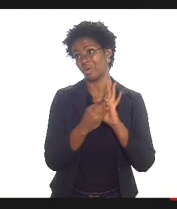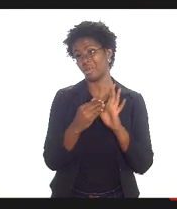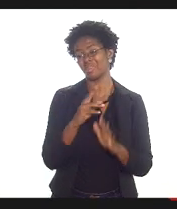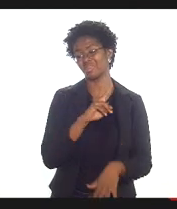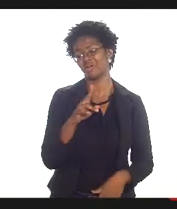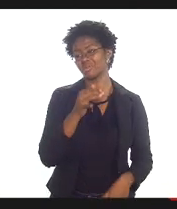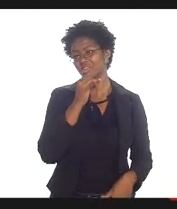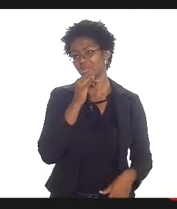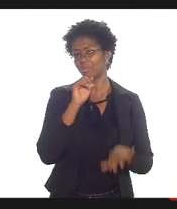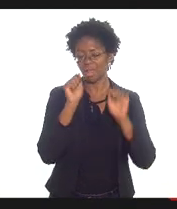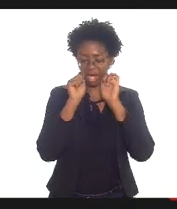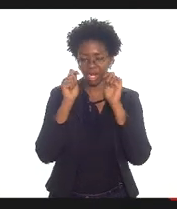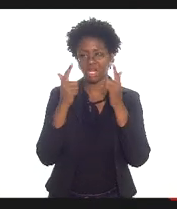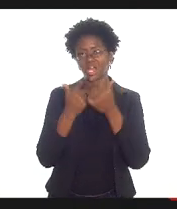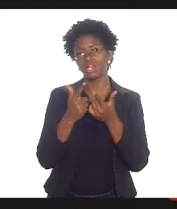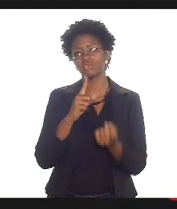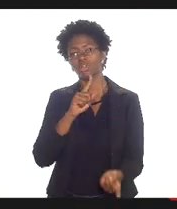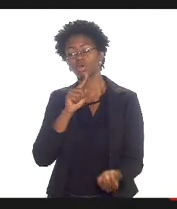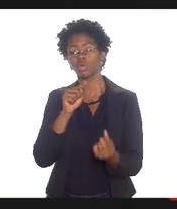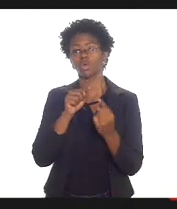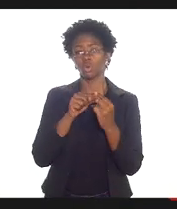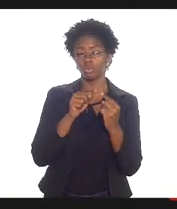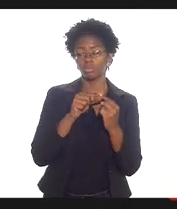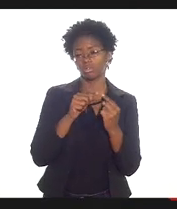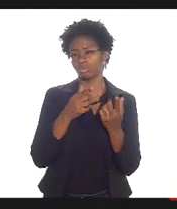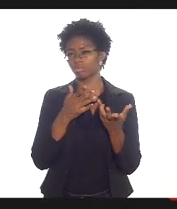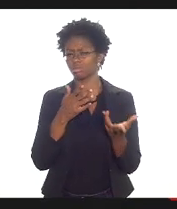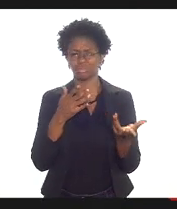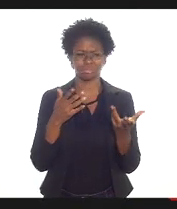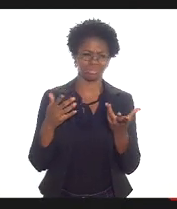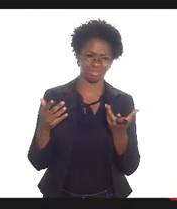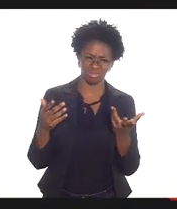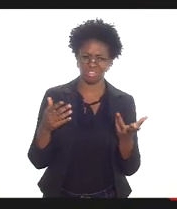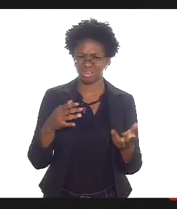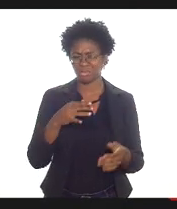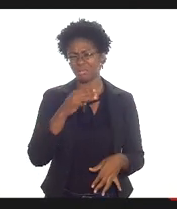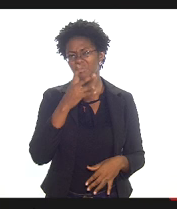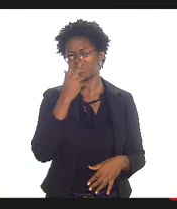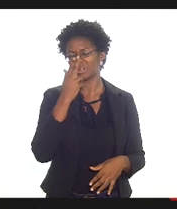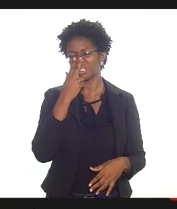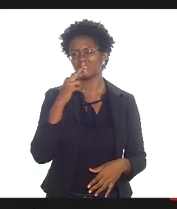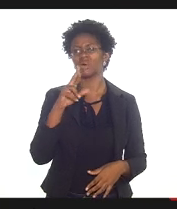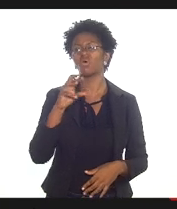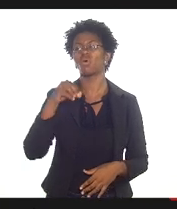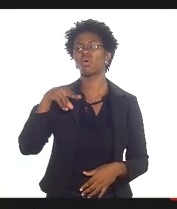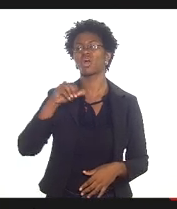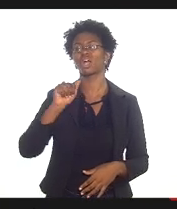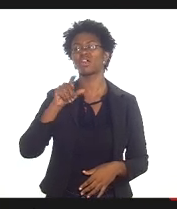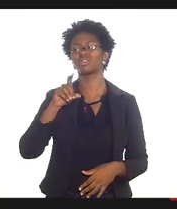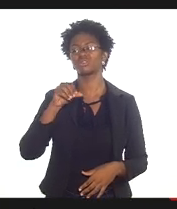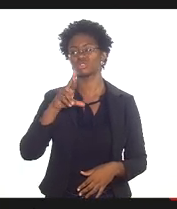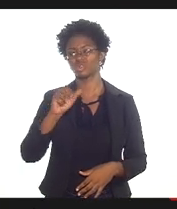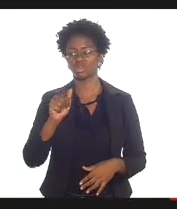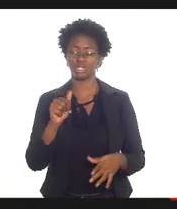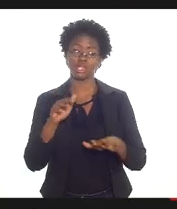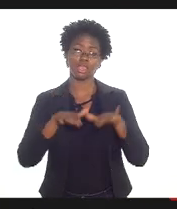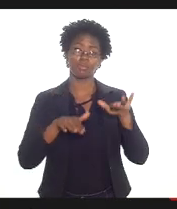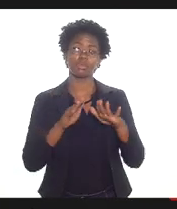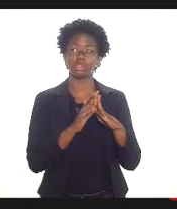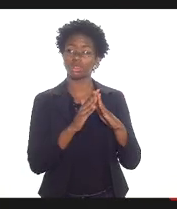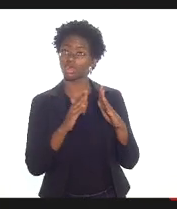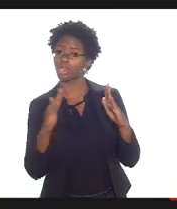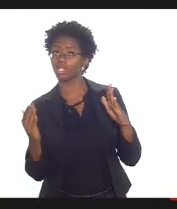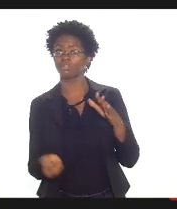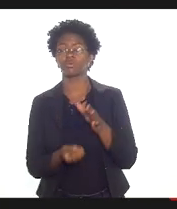um campo compatível com um campo, por exemplo, de marlim, roncador, numa determinada época da sua vida